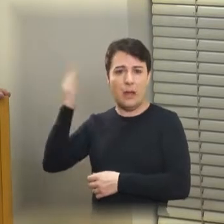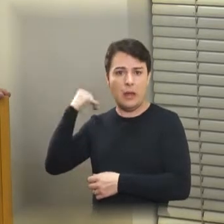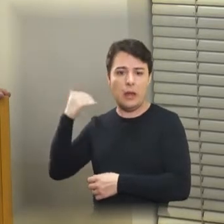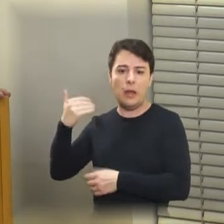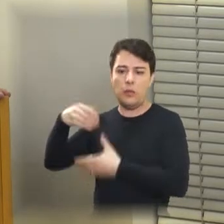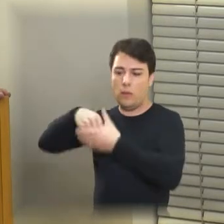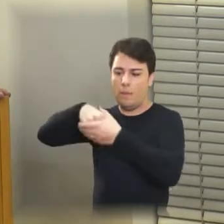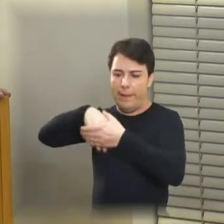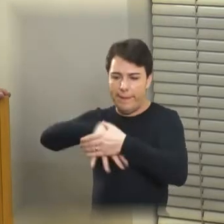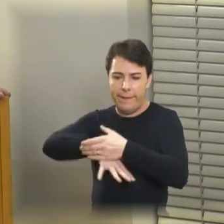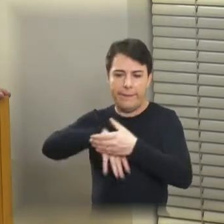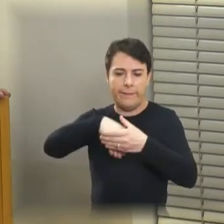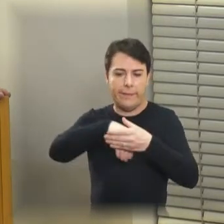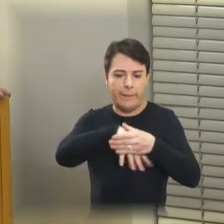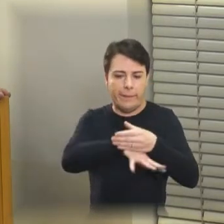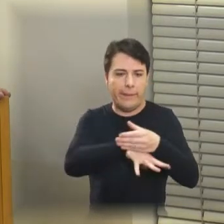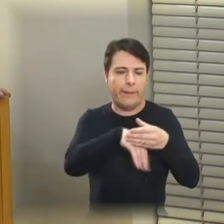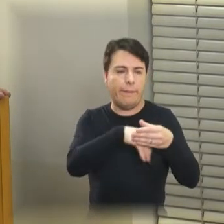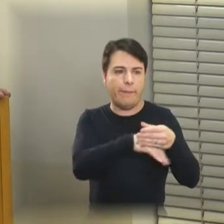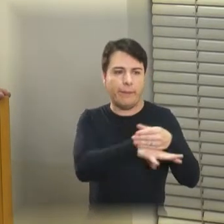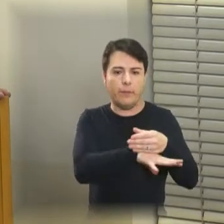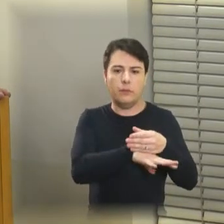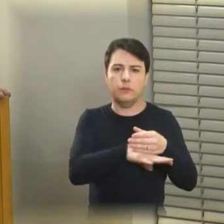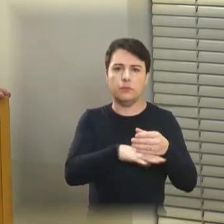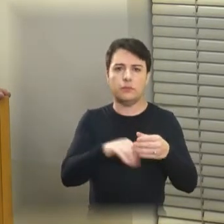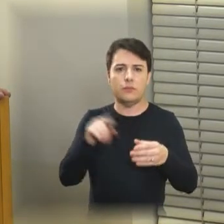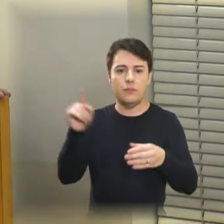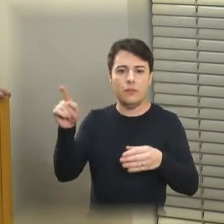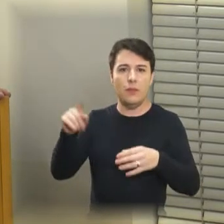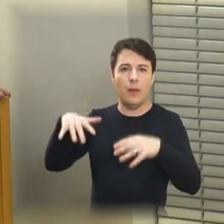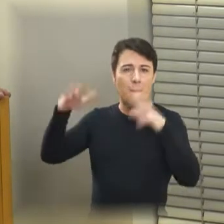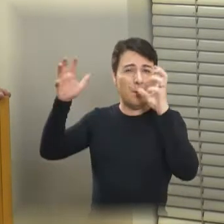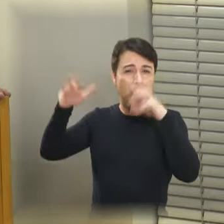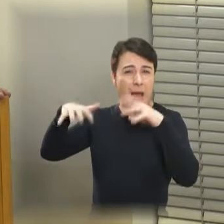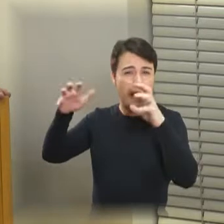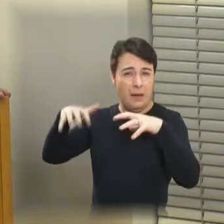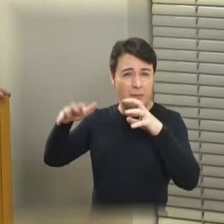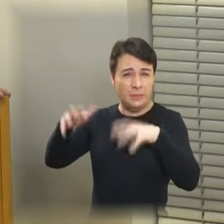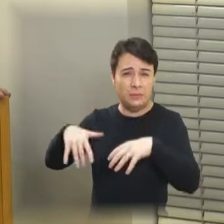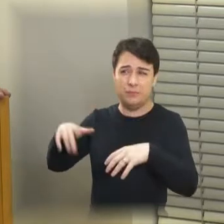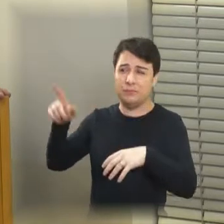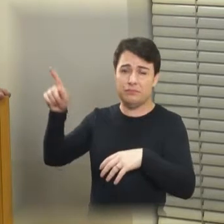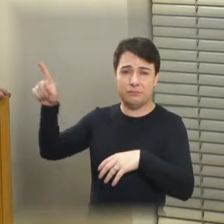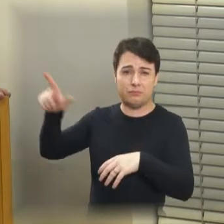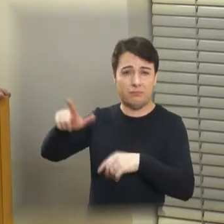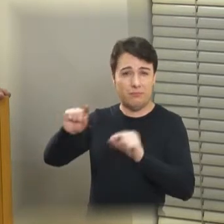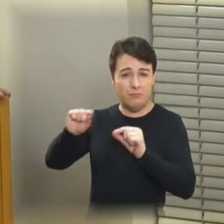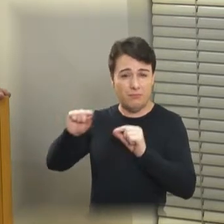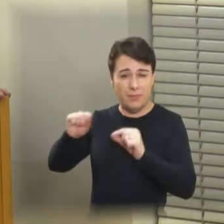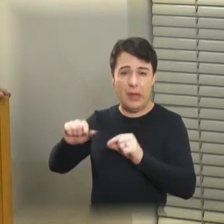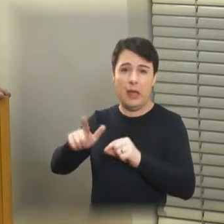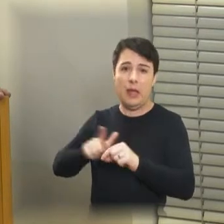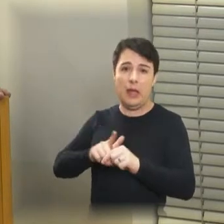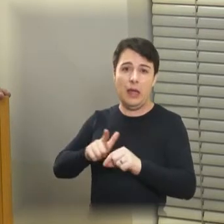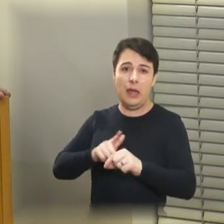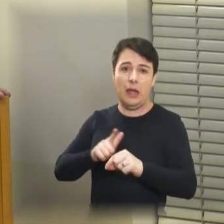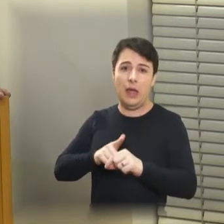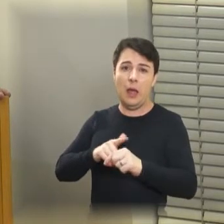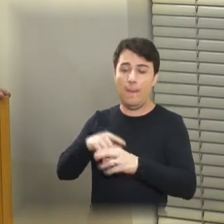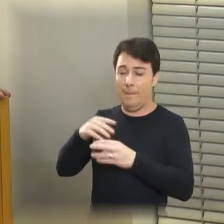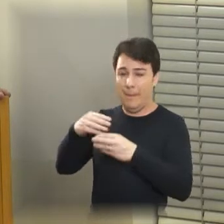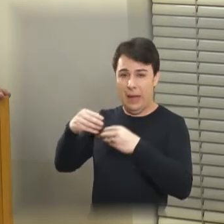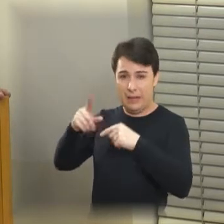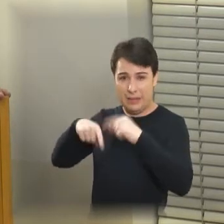era mato, plantação, sei lá o quê, naquela chuvarada que tinha, sem curva de nível, sem nada, aquilo que acarreava todo o